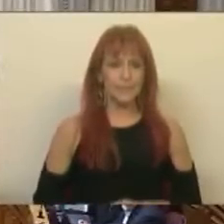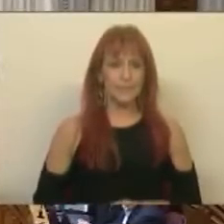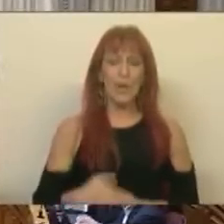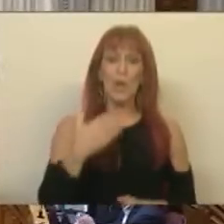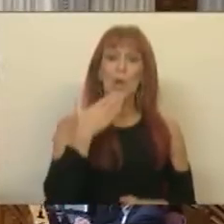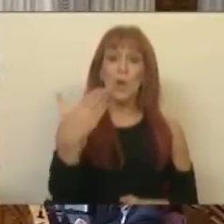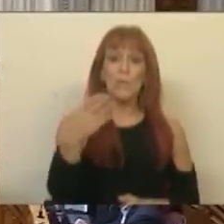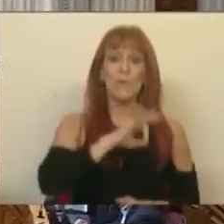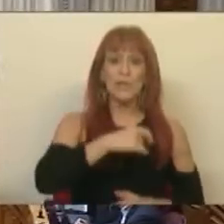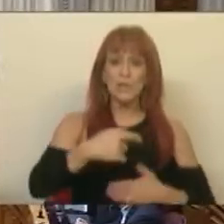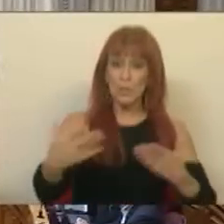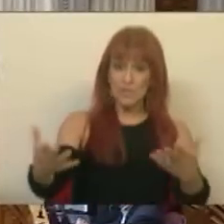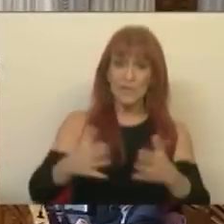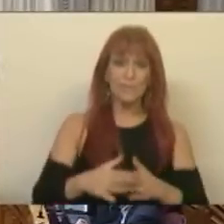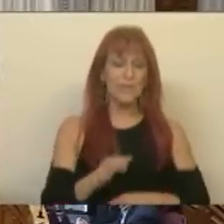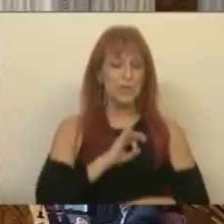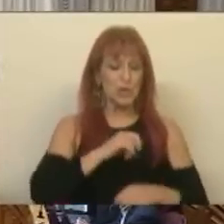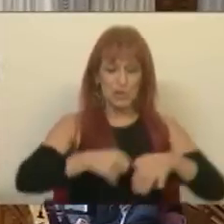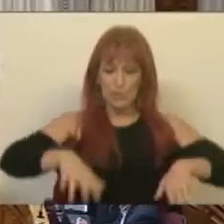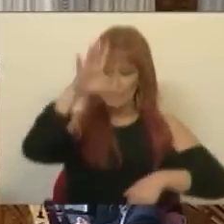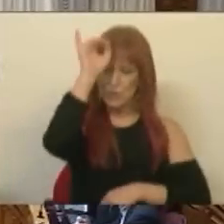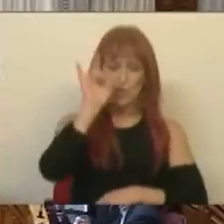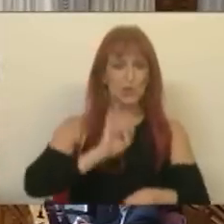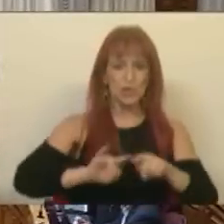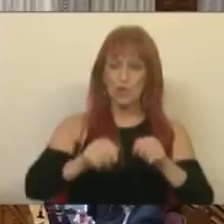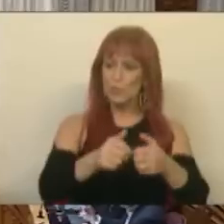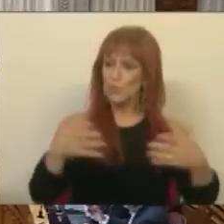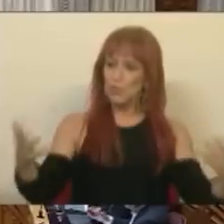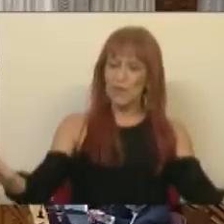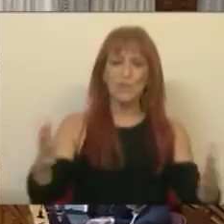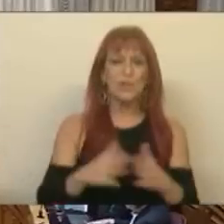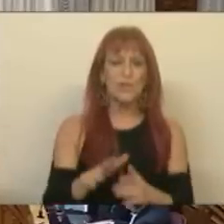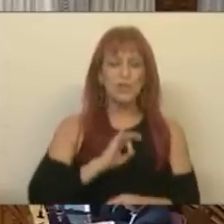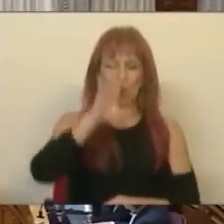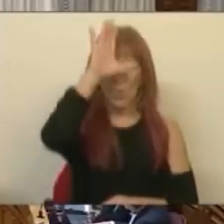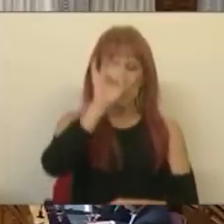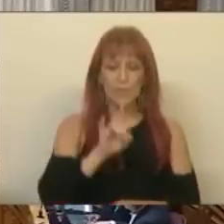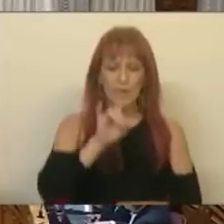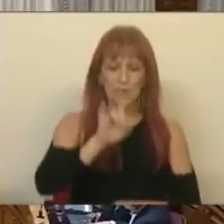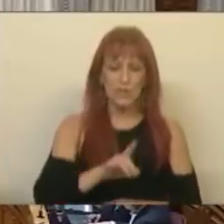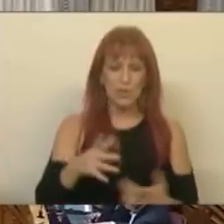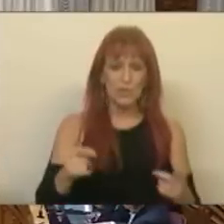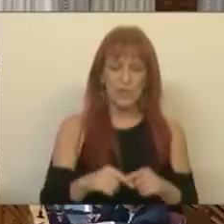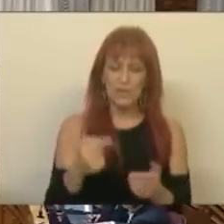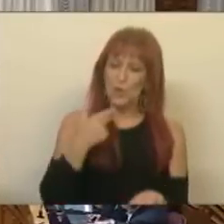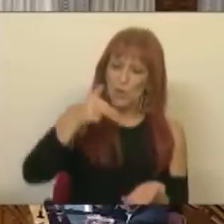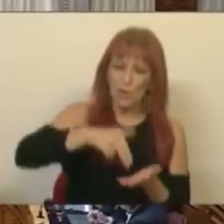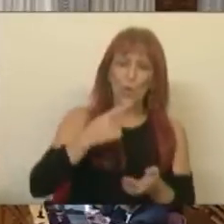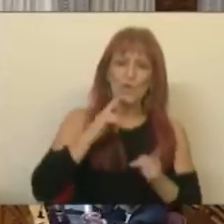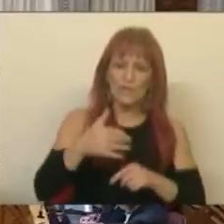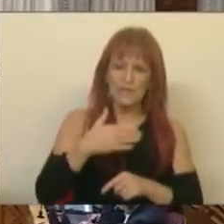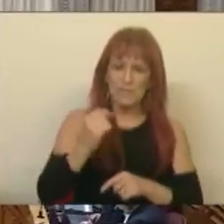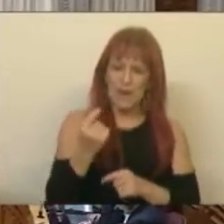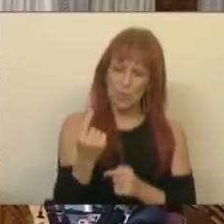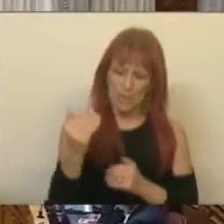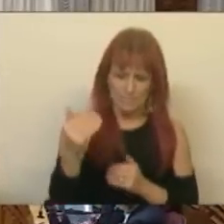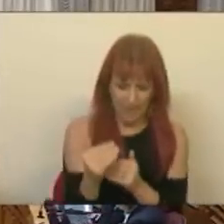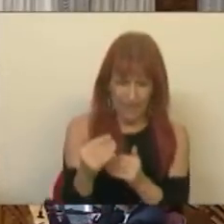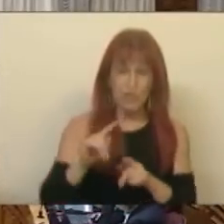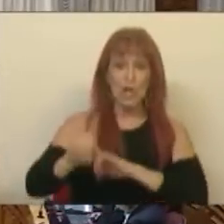Muito obrigado senhor presidente senhores membros do governo senhores deputados aqui outra vez menos de uma semana